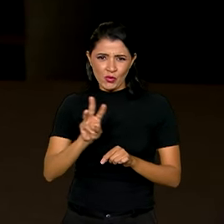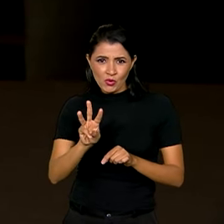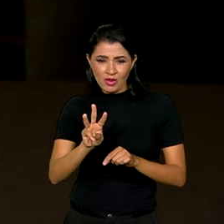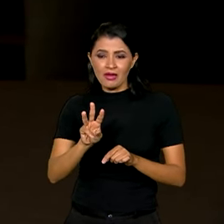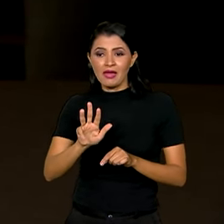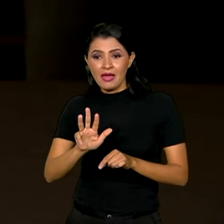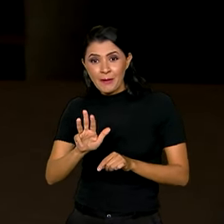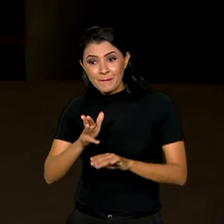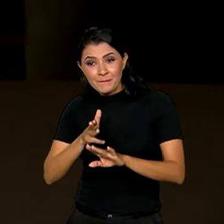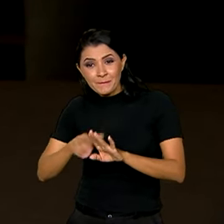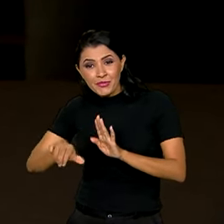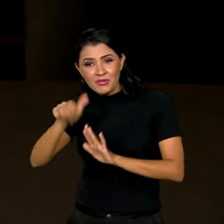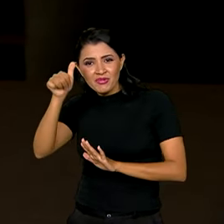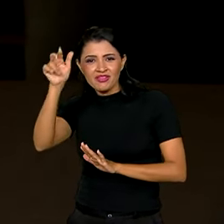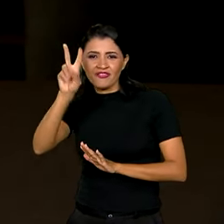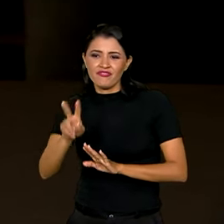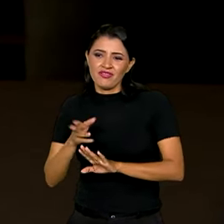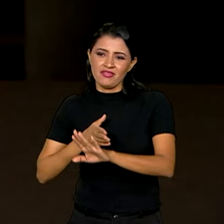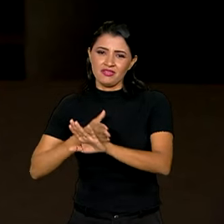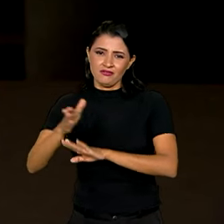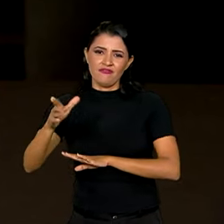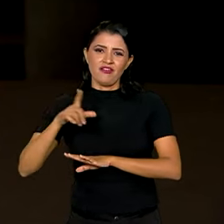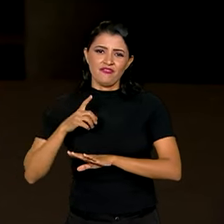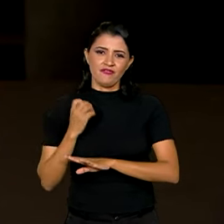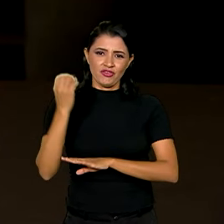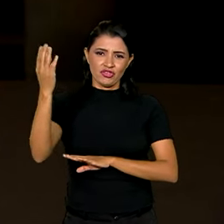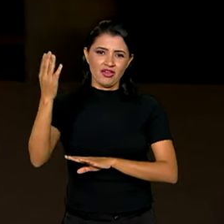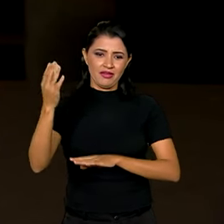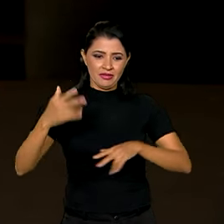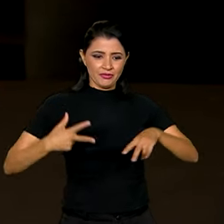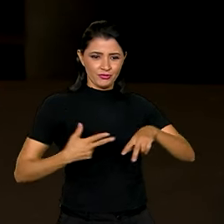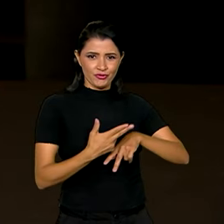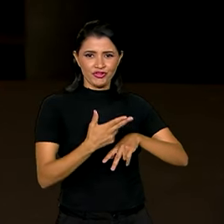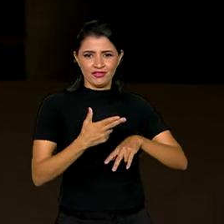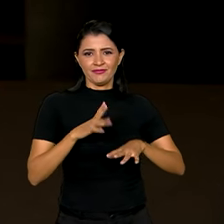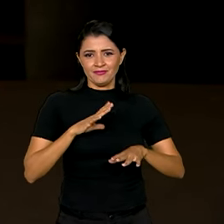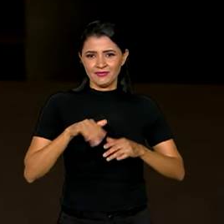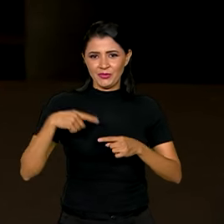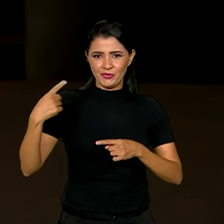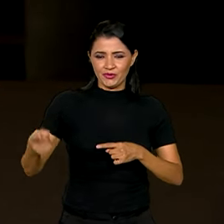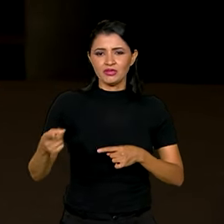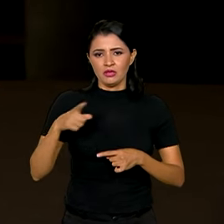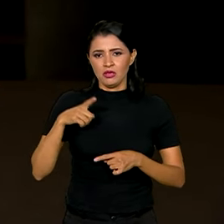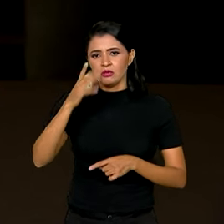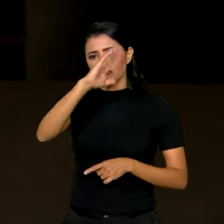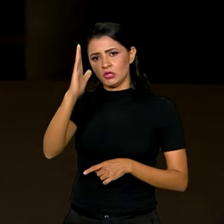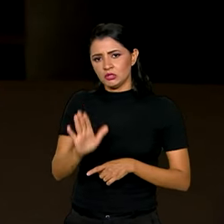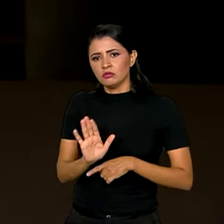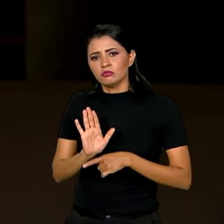após a cirurgia e disse que o Brasil tem o compromisso em contribuir